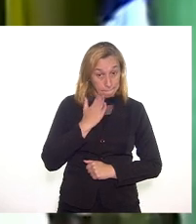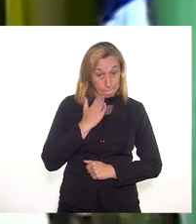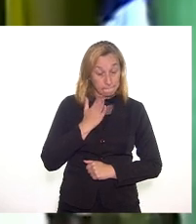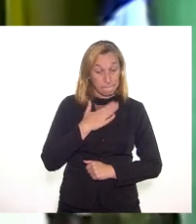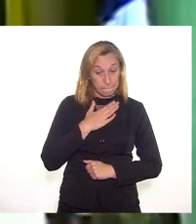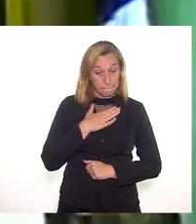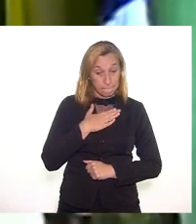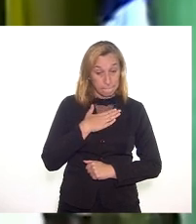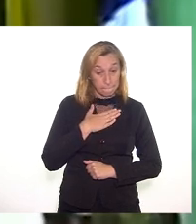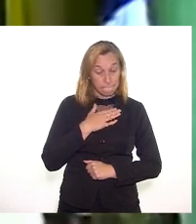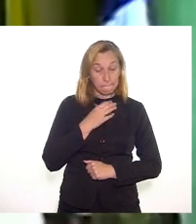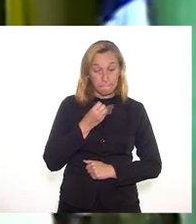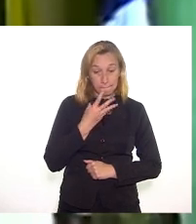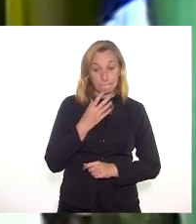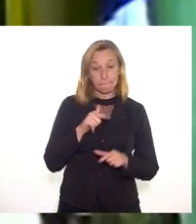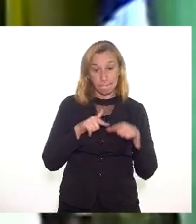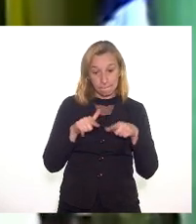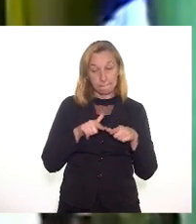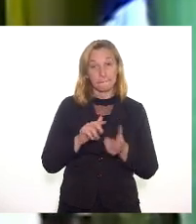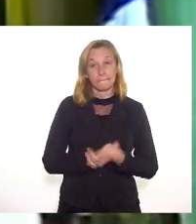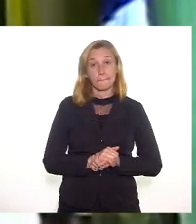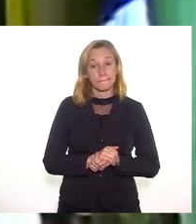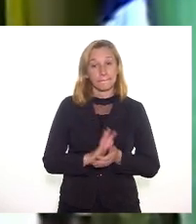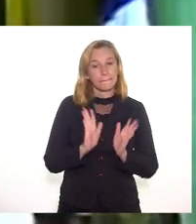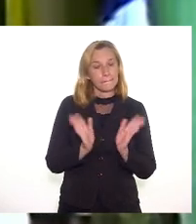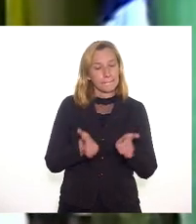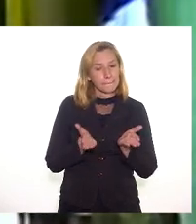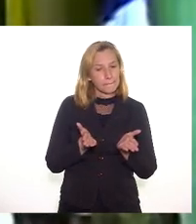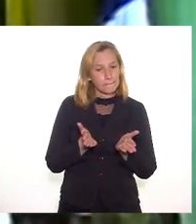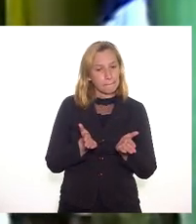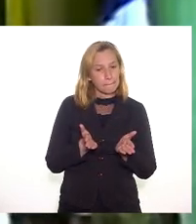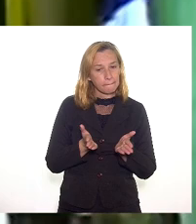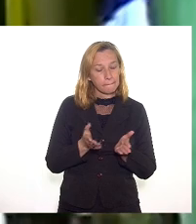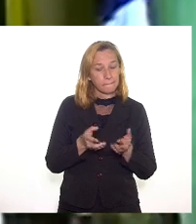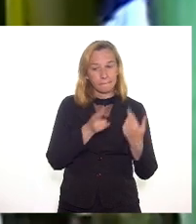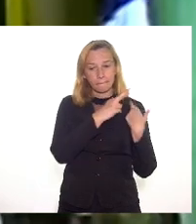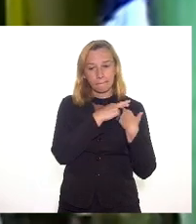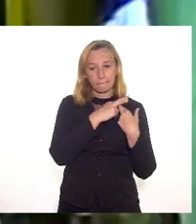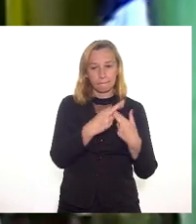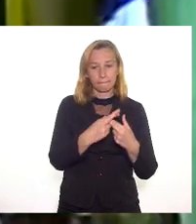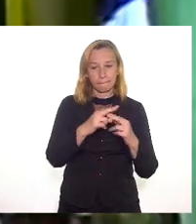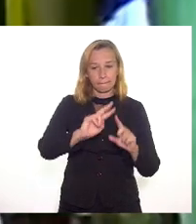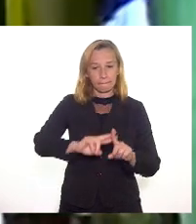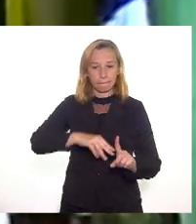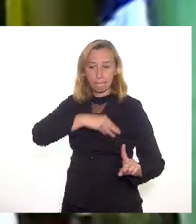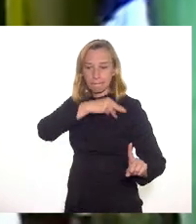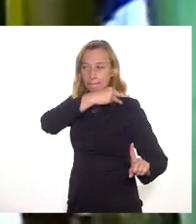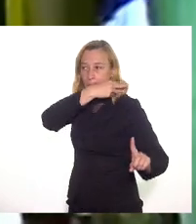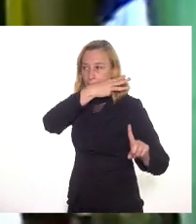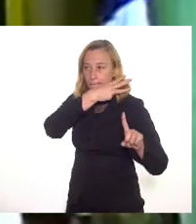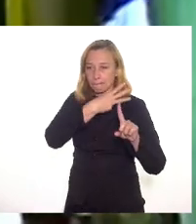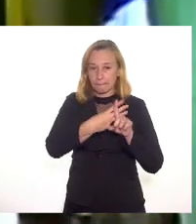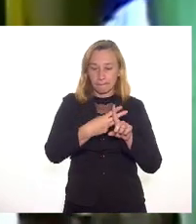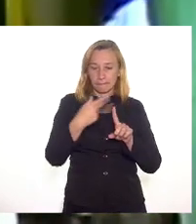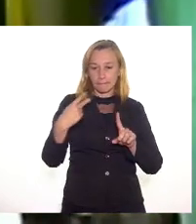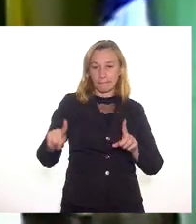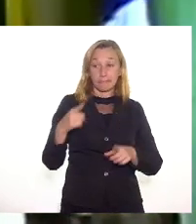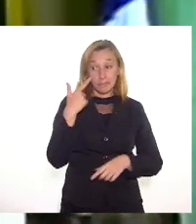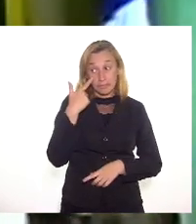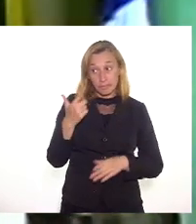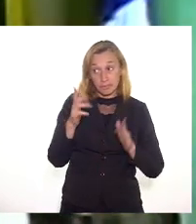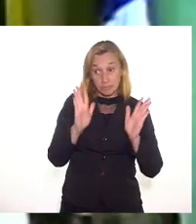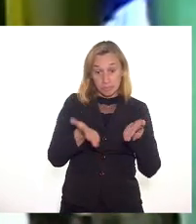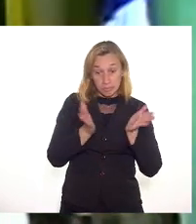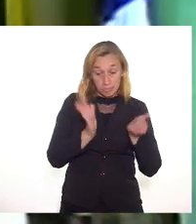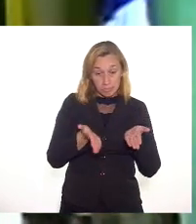feito um belo trabalho. Agora, aumentou a responsabilidade. Eu vejo que hoje,